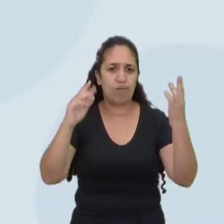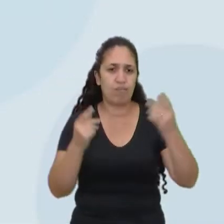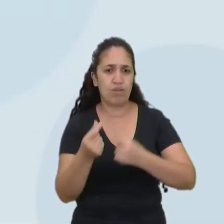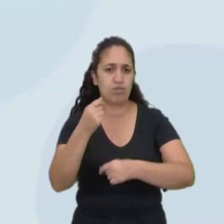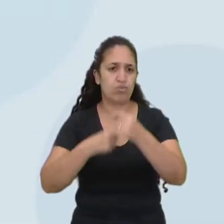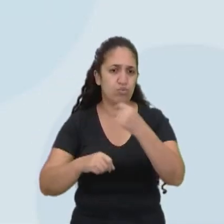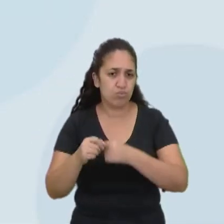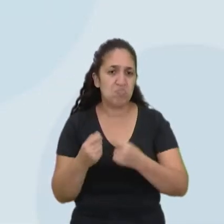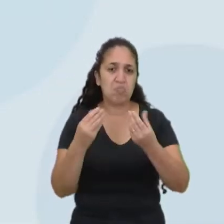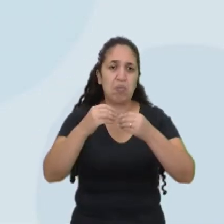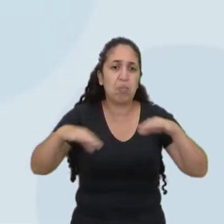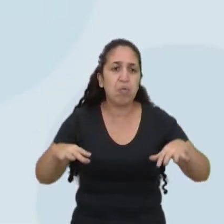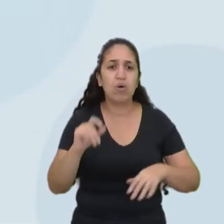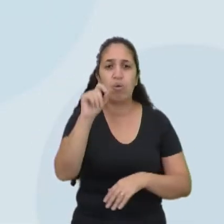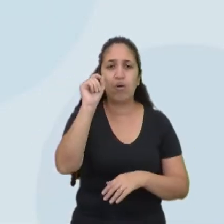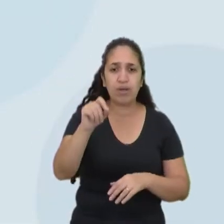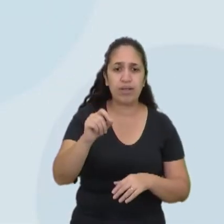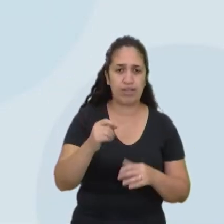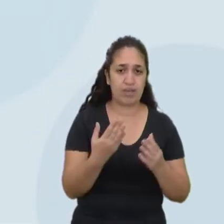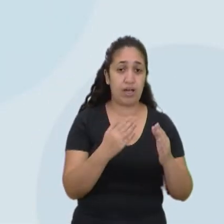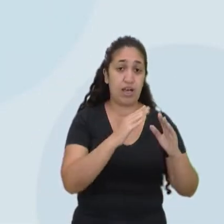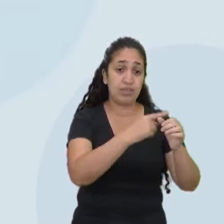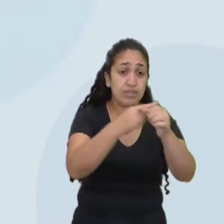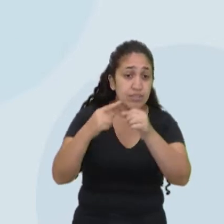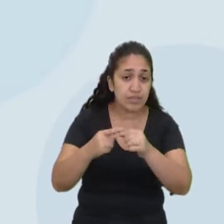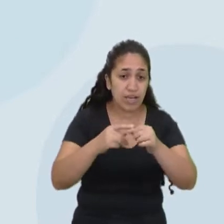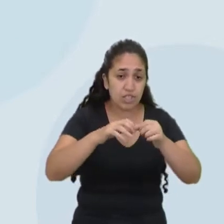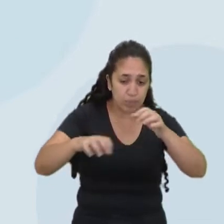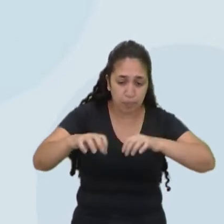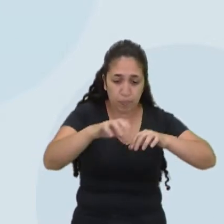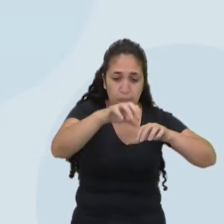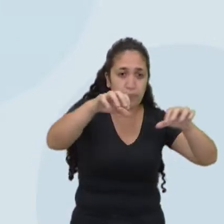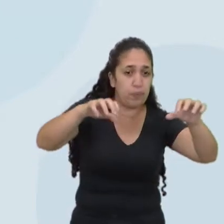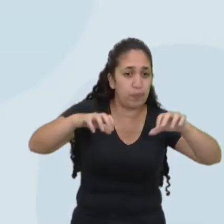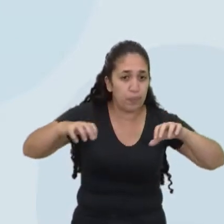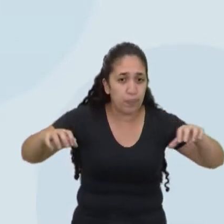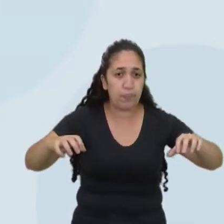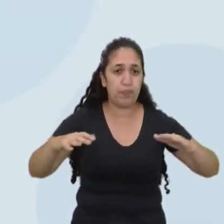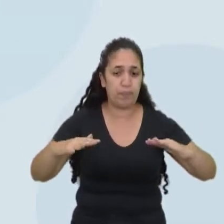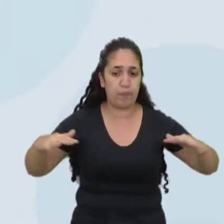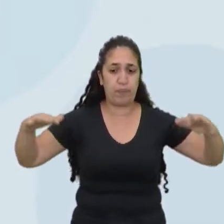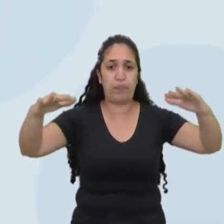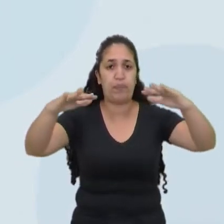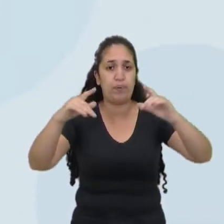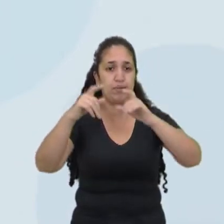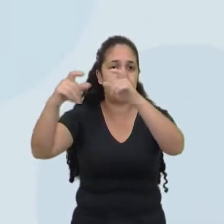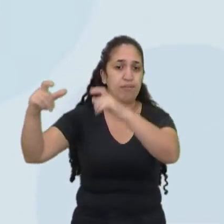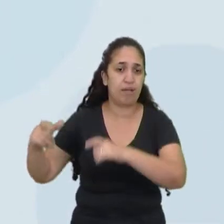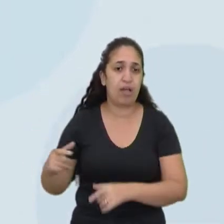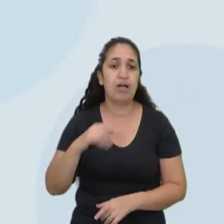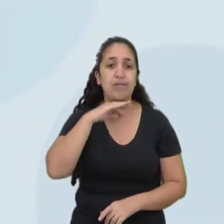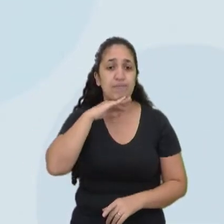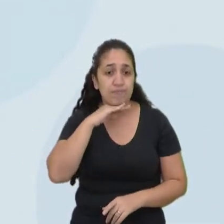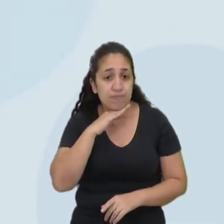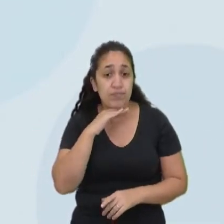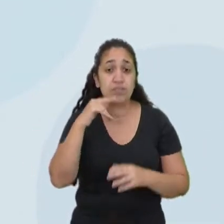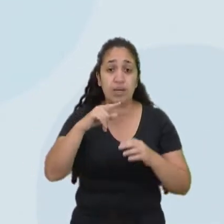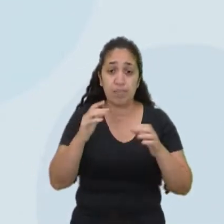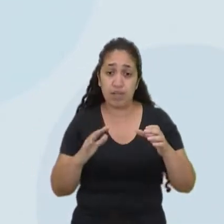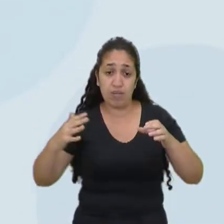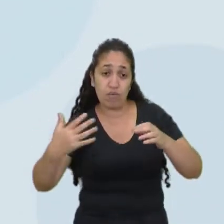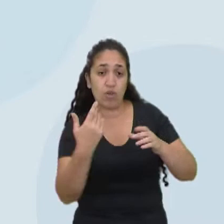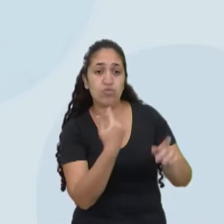tá aí, ó, crescimento desordenado das cidades em áreas impróprias para ocupação, intervenções antrópicas